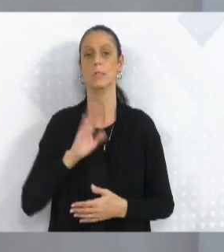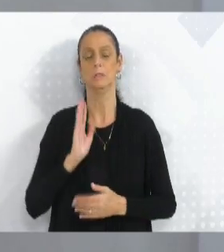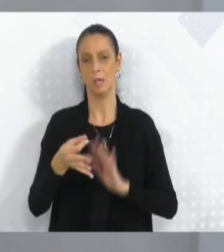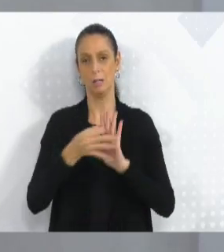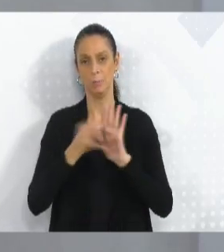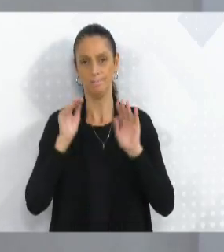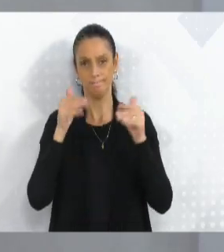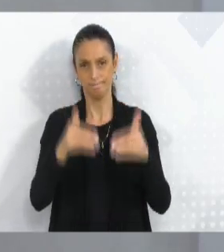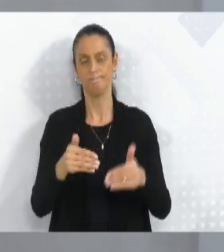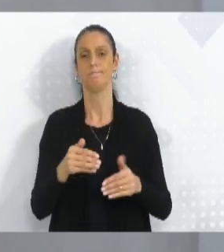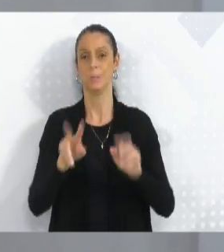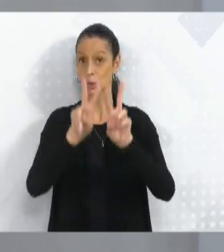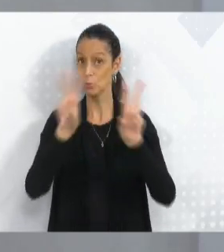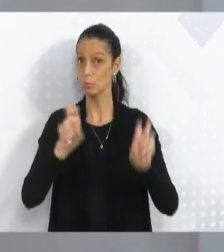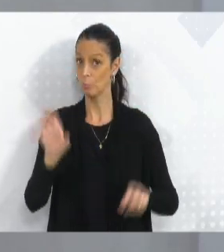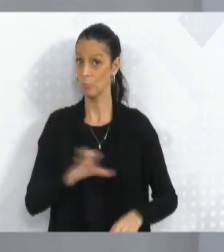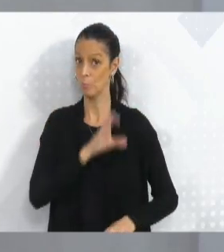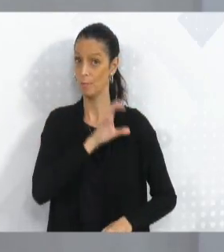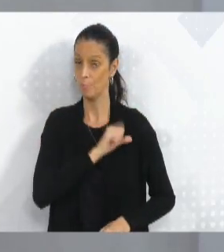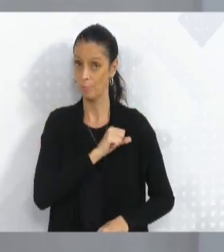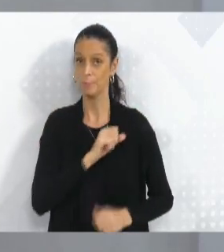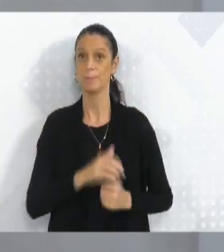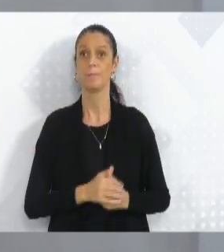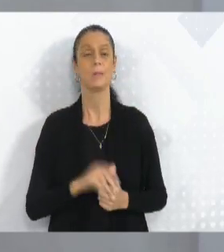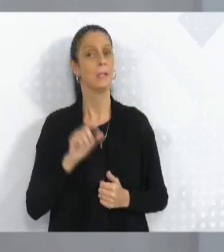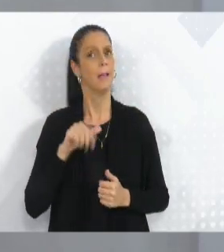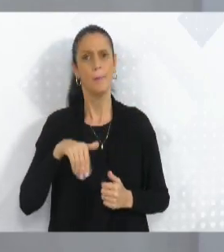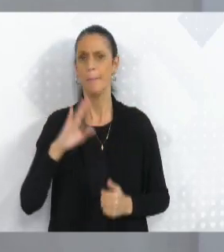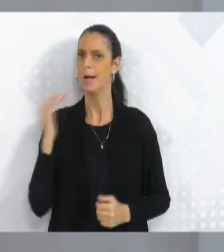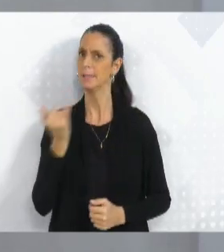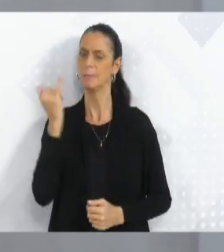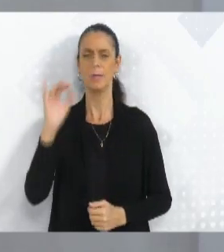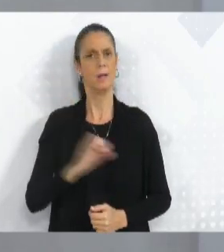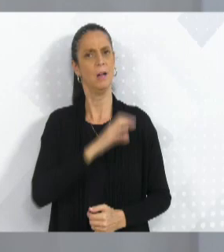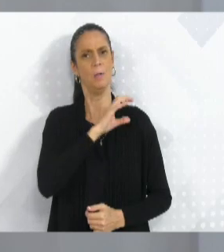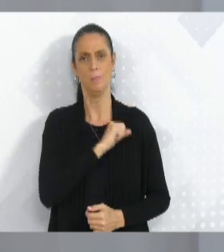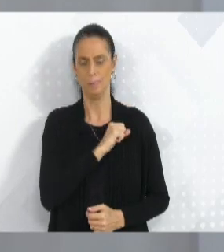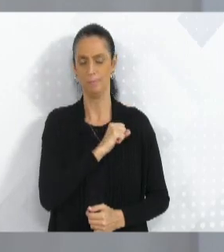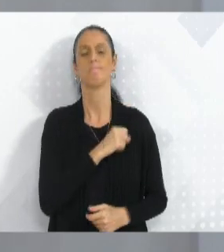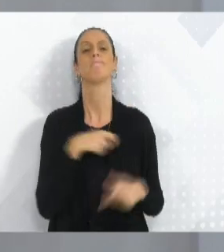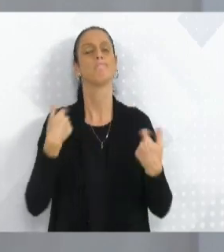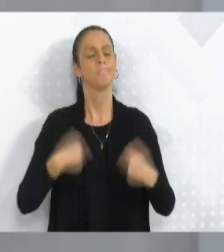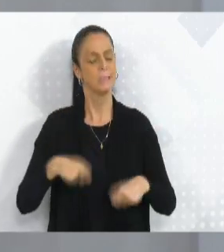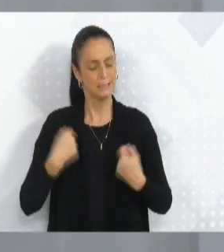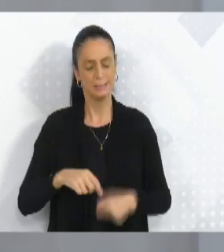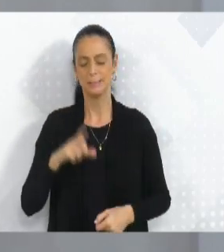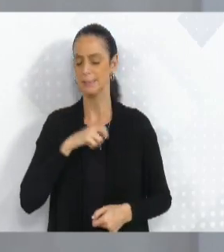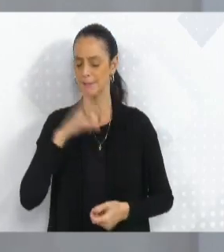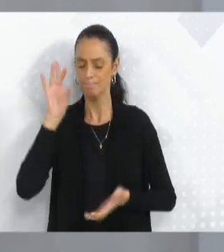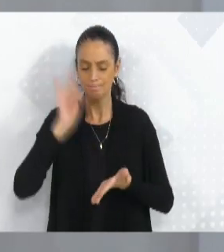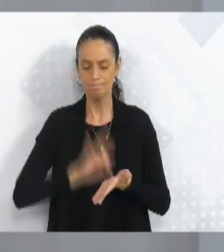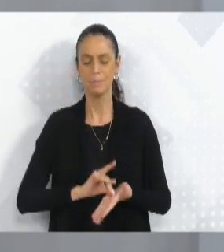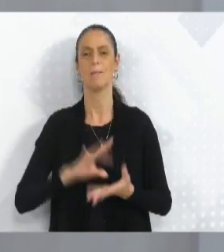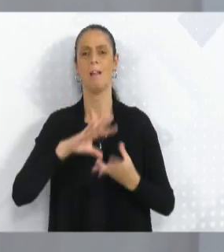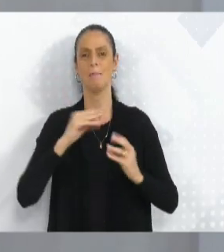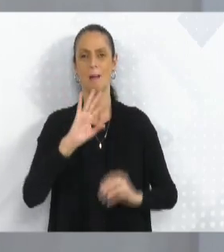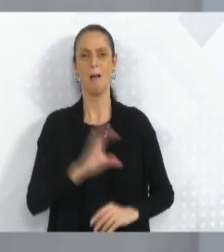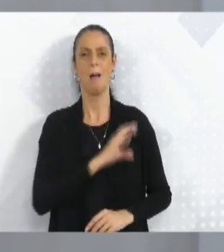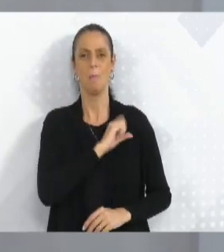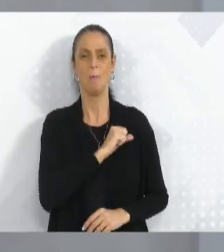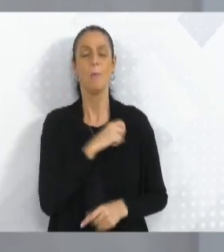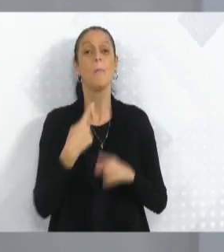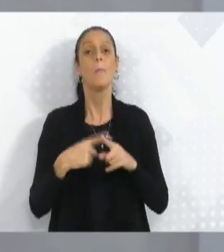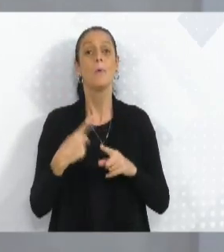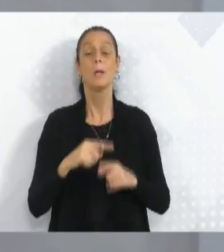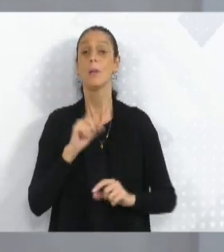para a linha do amor que isso aqui é o mais importante de tudo nós temos essa Essência amorosa aqui até porque nós temos